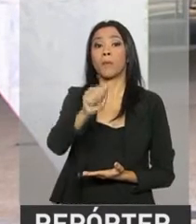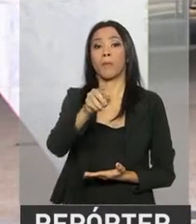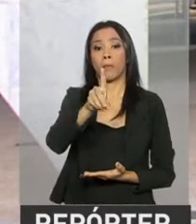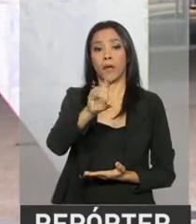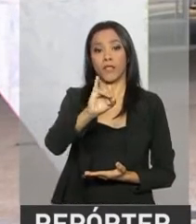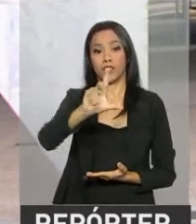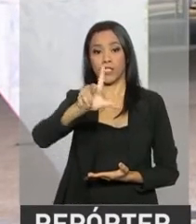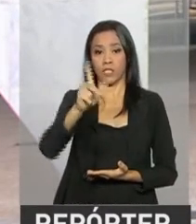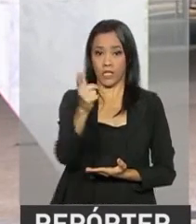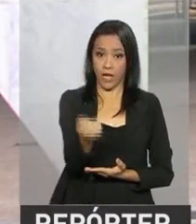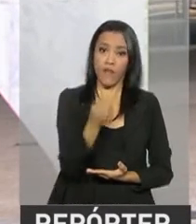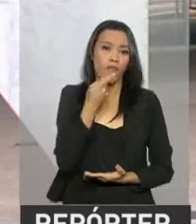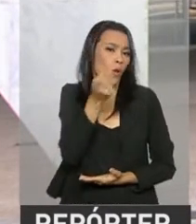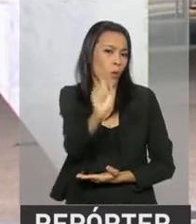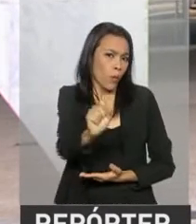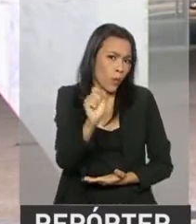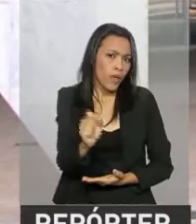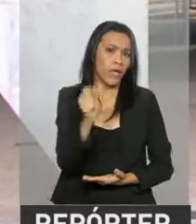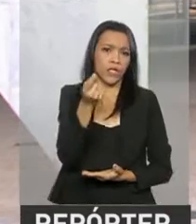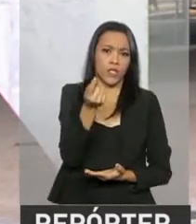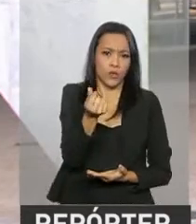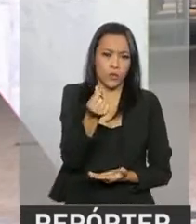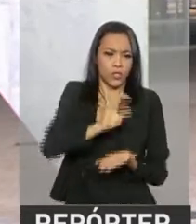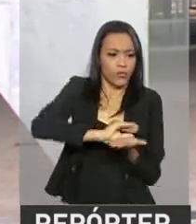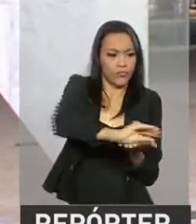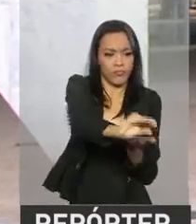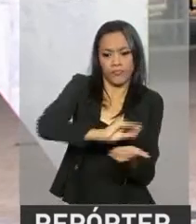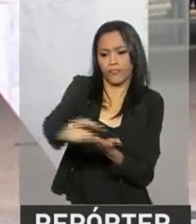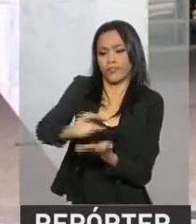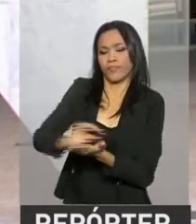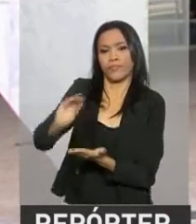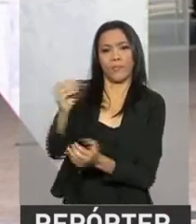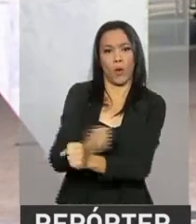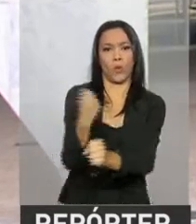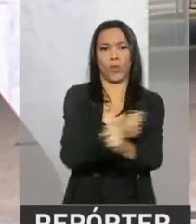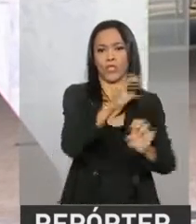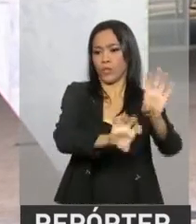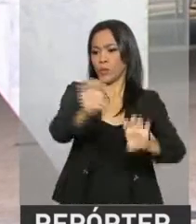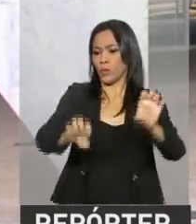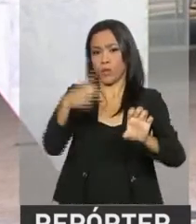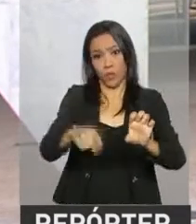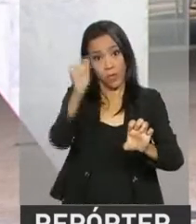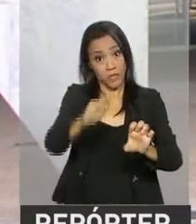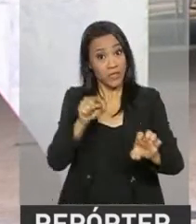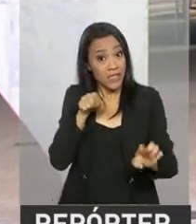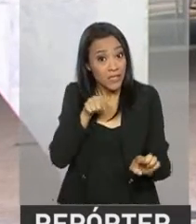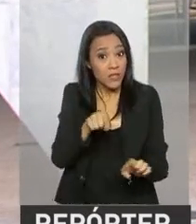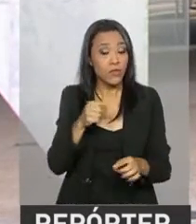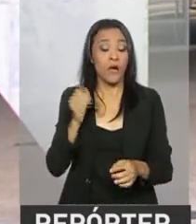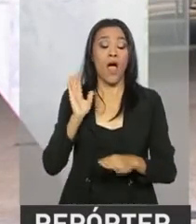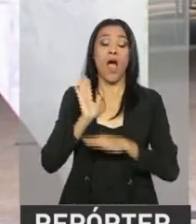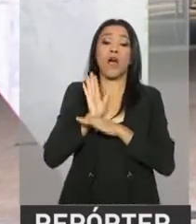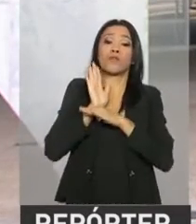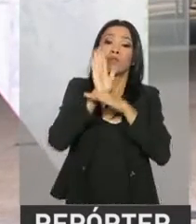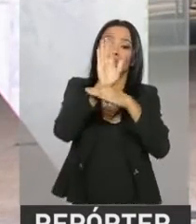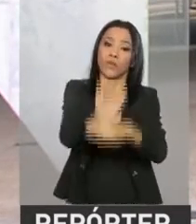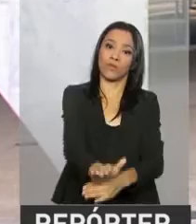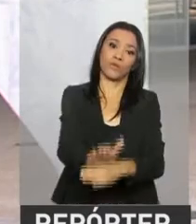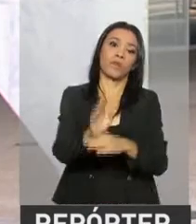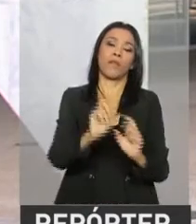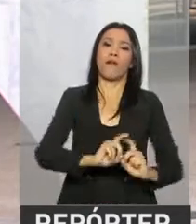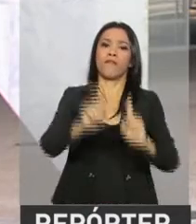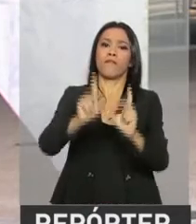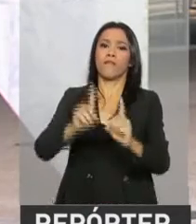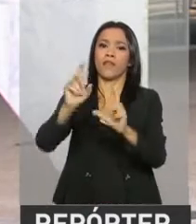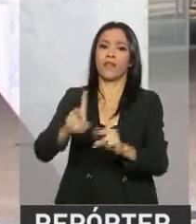inclusive destacou que os investimentos em infraestrutura ajudam, têm um papel importante para ajudar a aumentar as